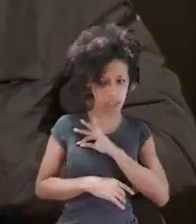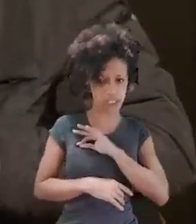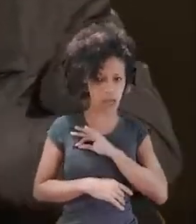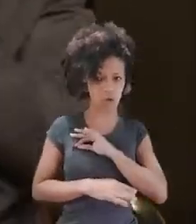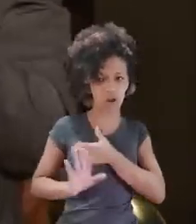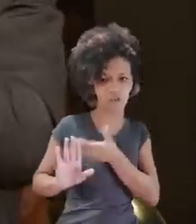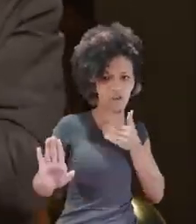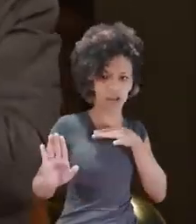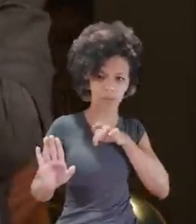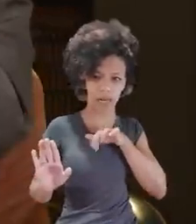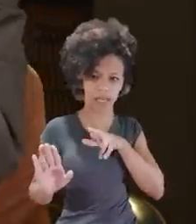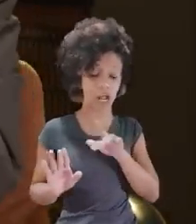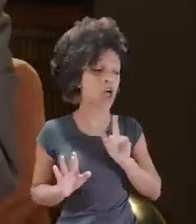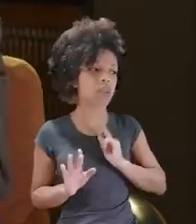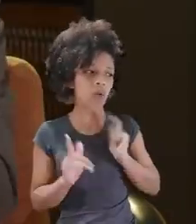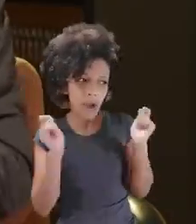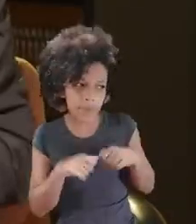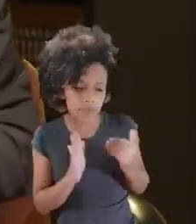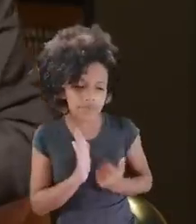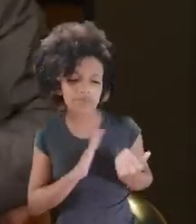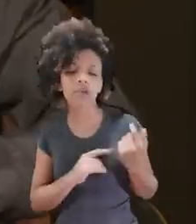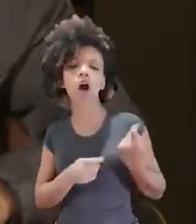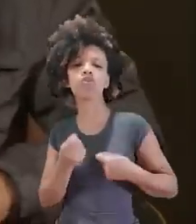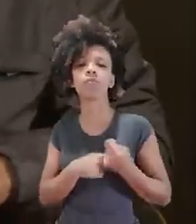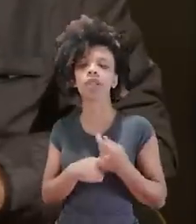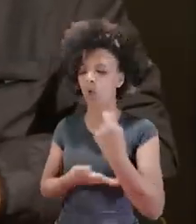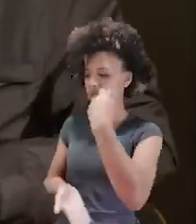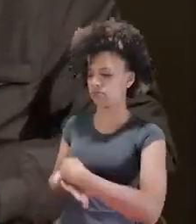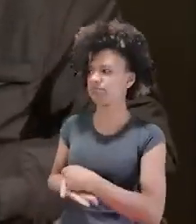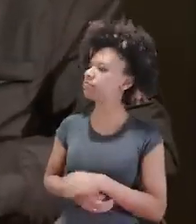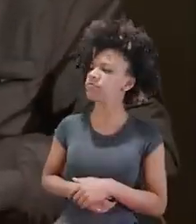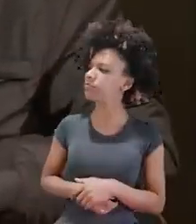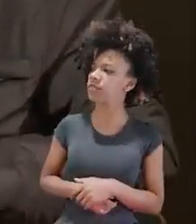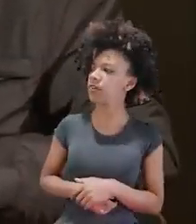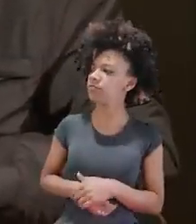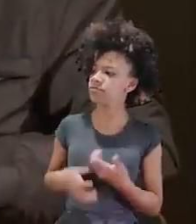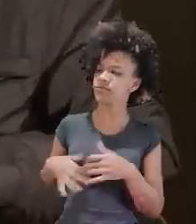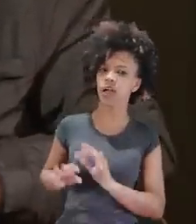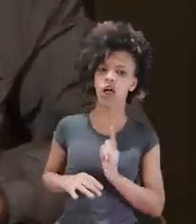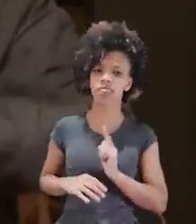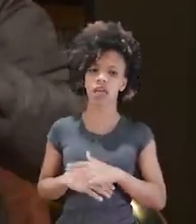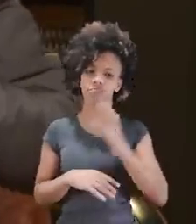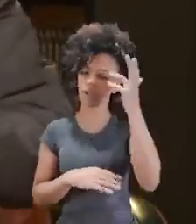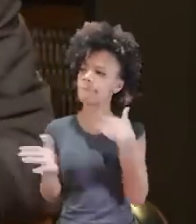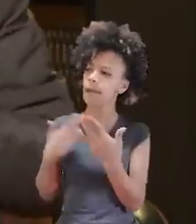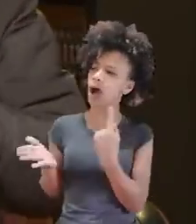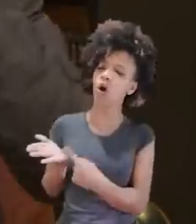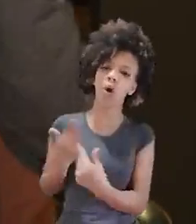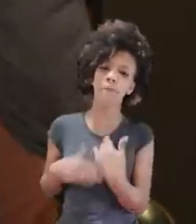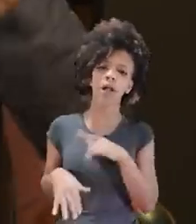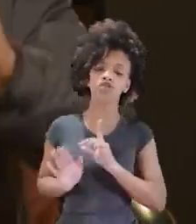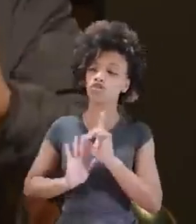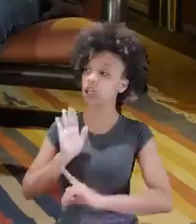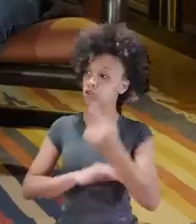militar Eu tenho um pouco mais de capacidade de argumentação perante a administração quando vem uma palavra de suas aliás eu tenho uma capacidade